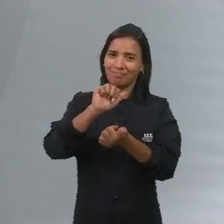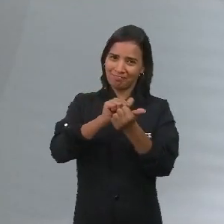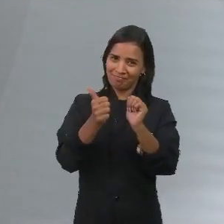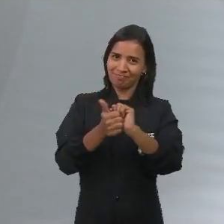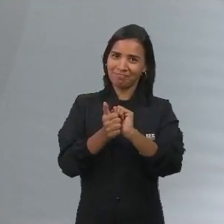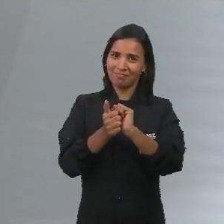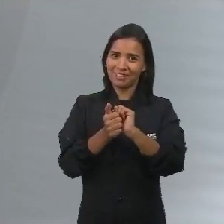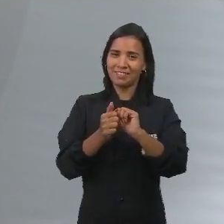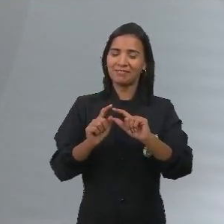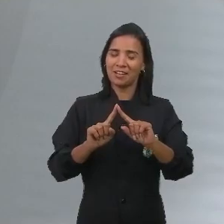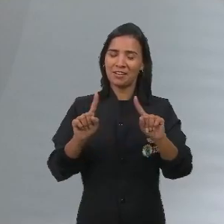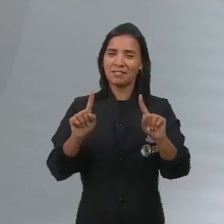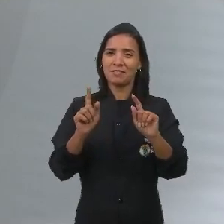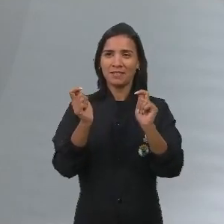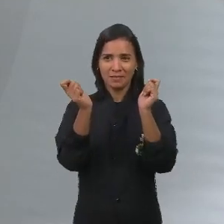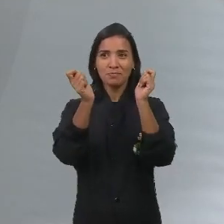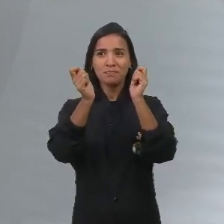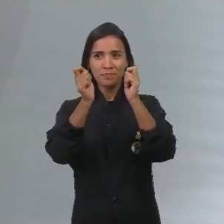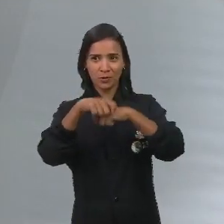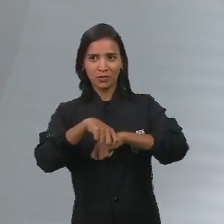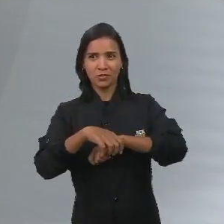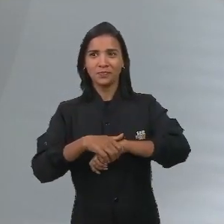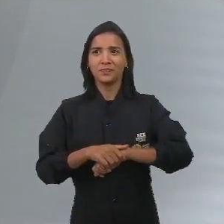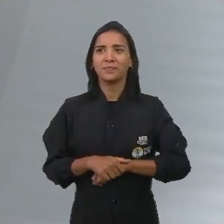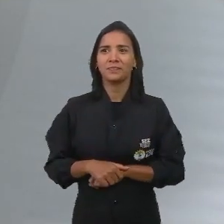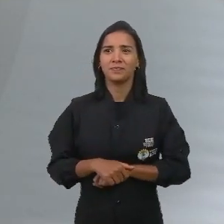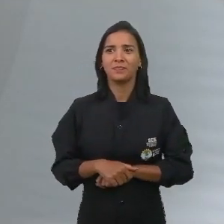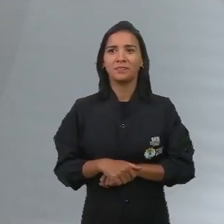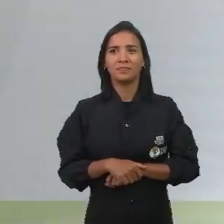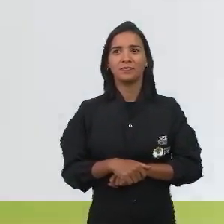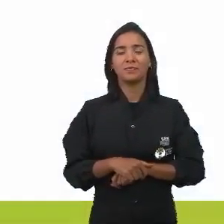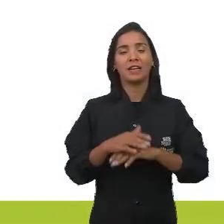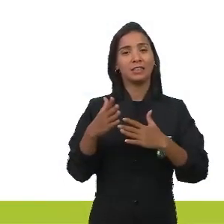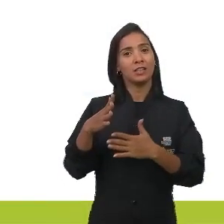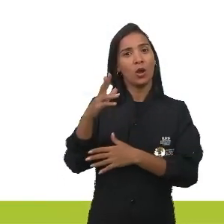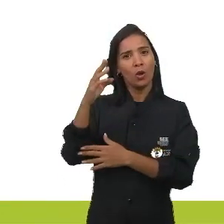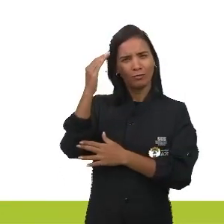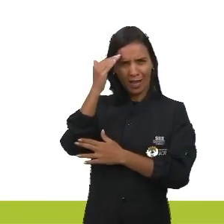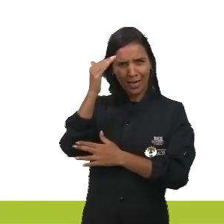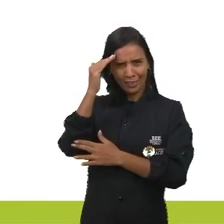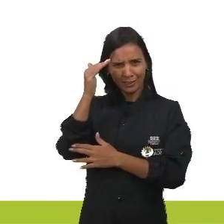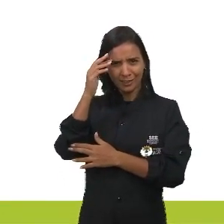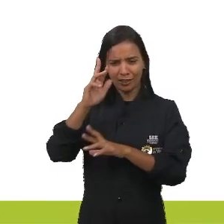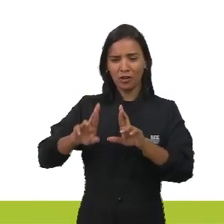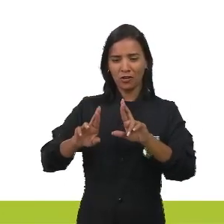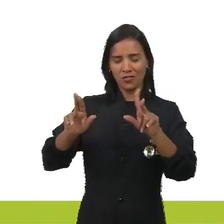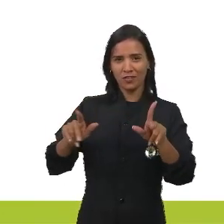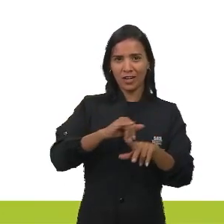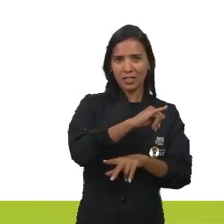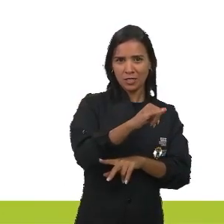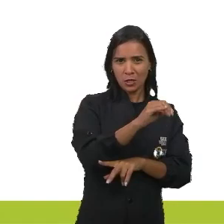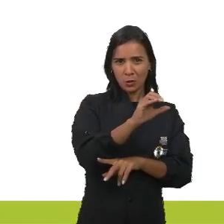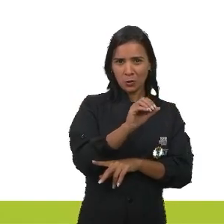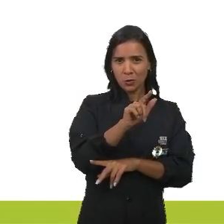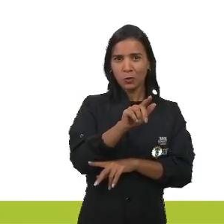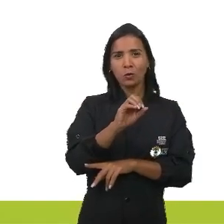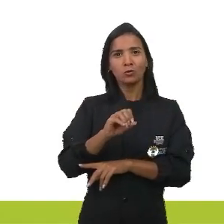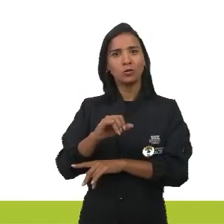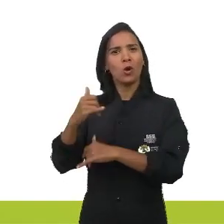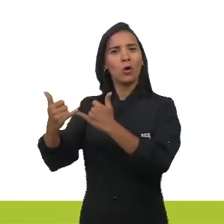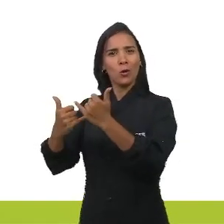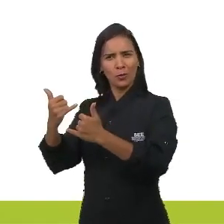tanto o aspecto de regra e regra adaptada tranquilo compreendido diferença de jogo de brincadeira palavra